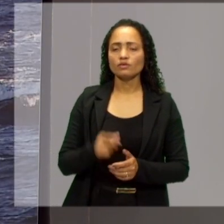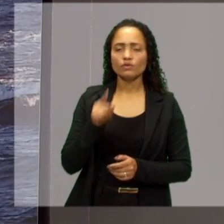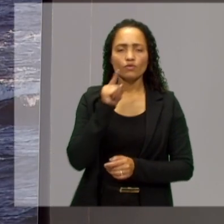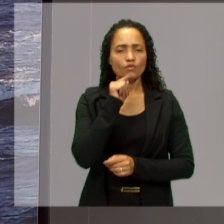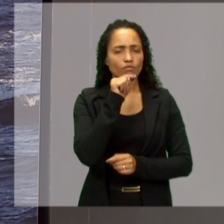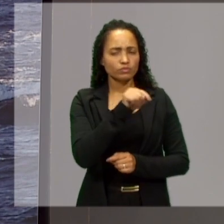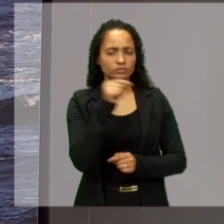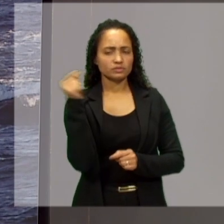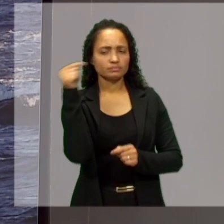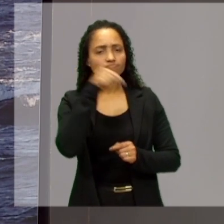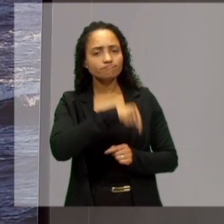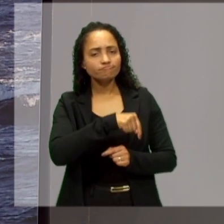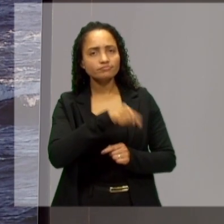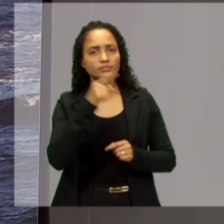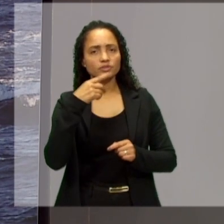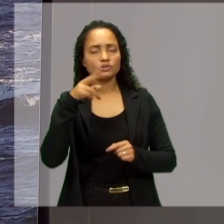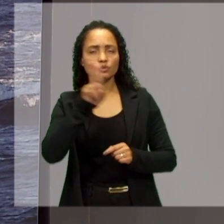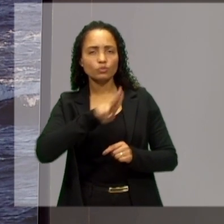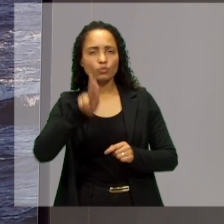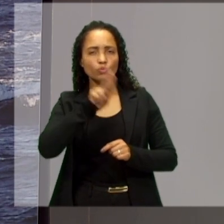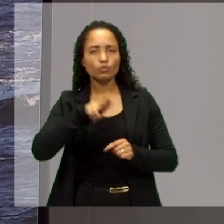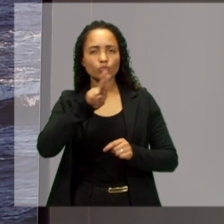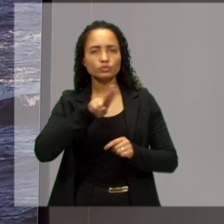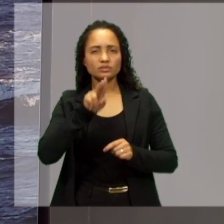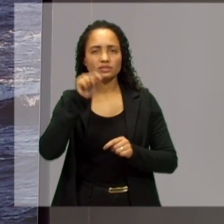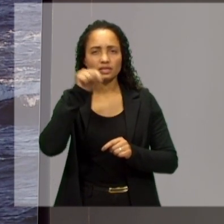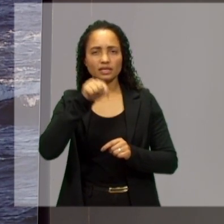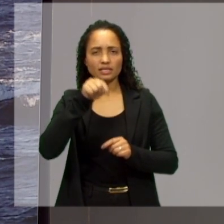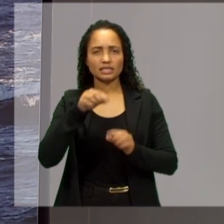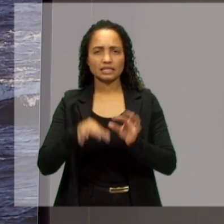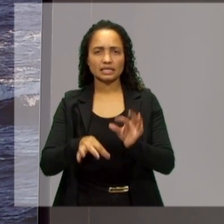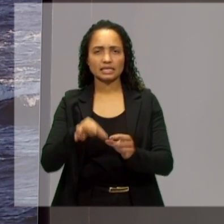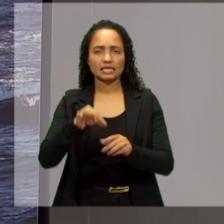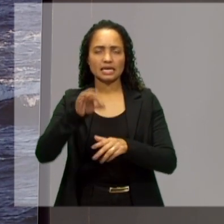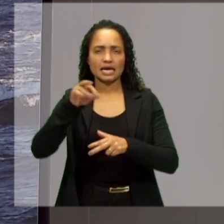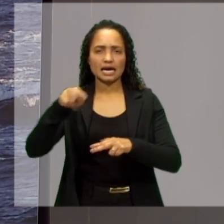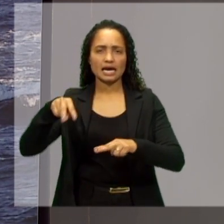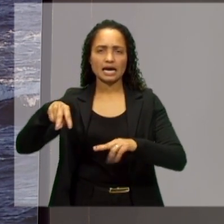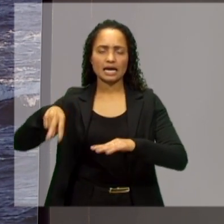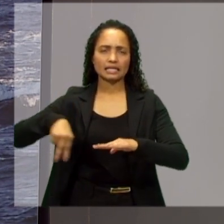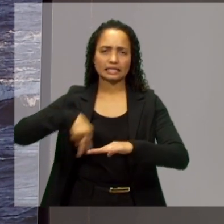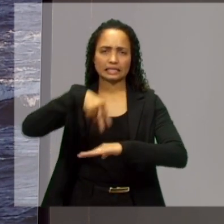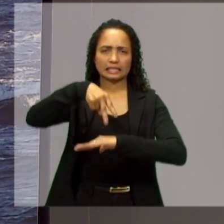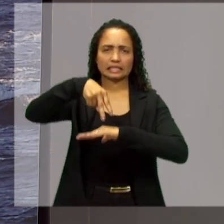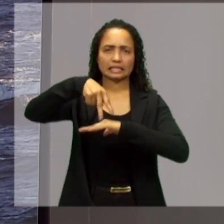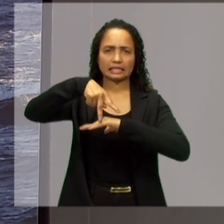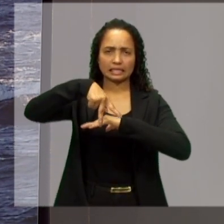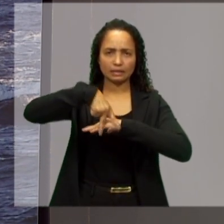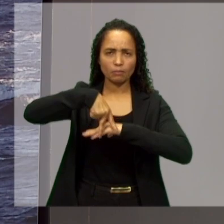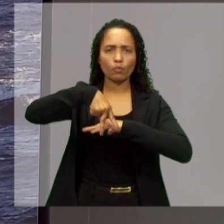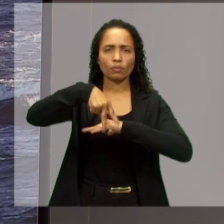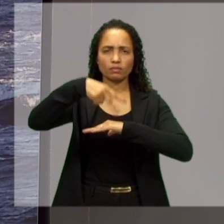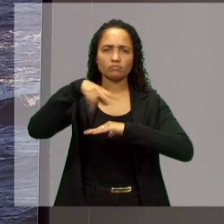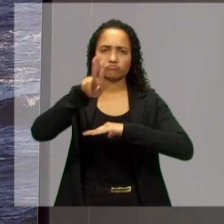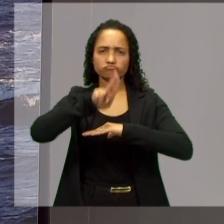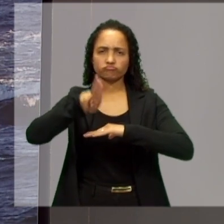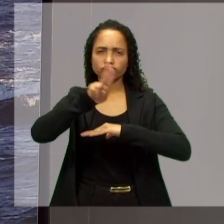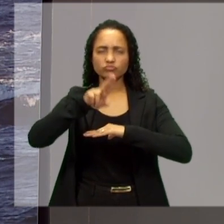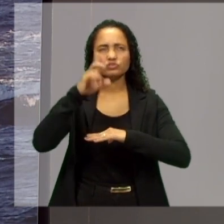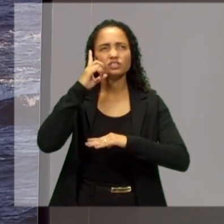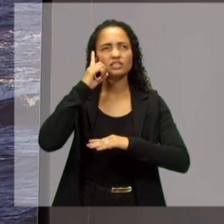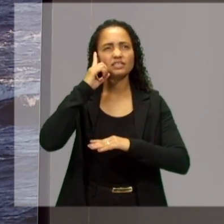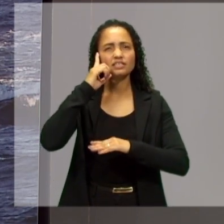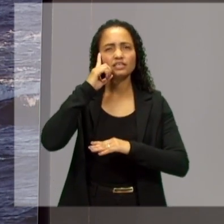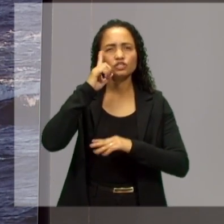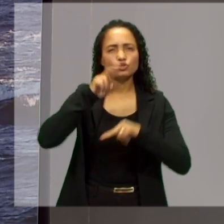usando a tribuna aqui da Câmara, se eu não me engano foi no dia 6 de junho, foi no início do mês, né? E falou